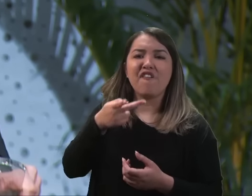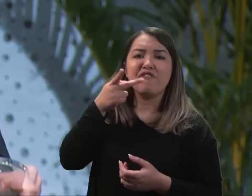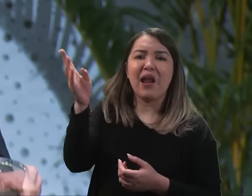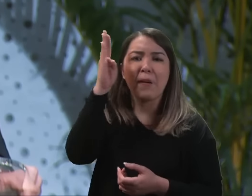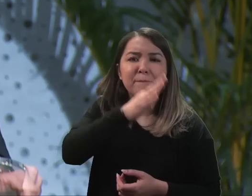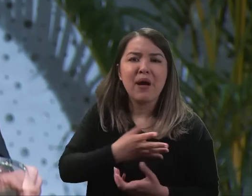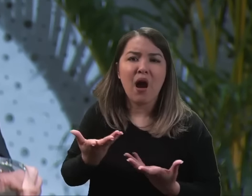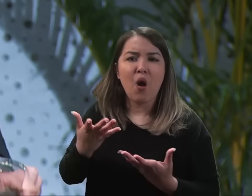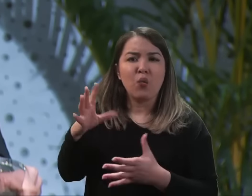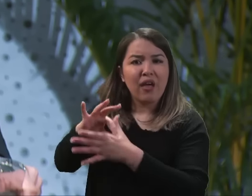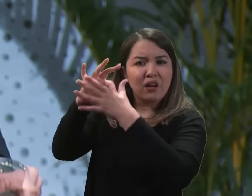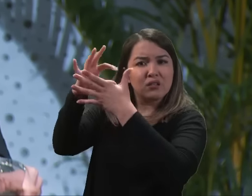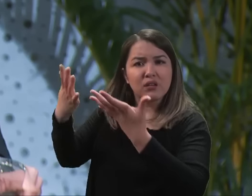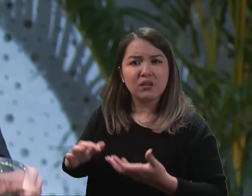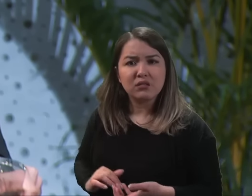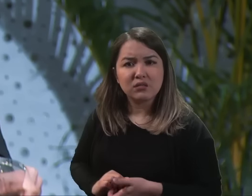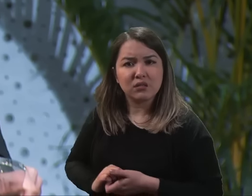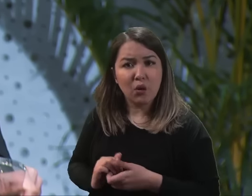concordam comigo ou não?